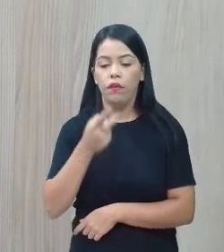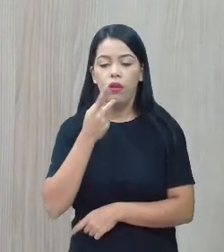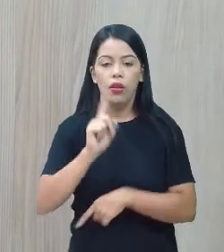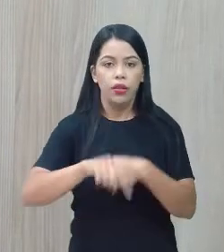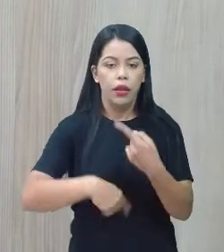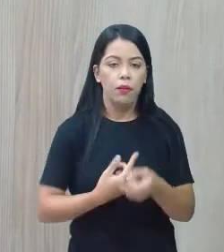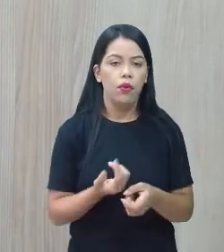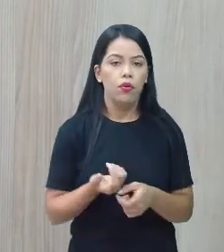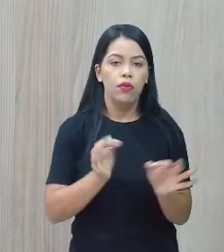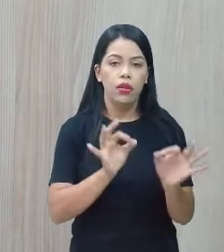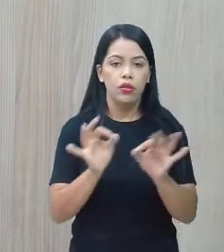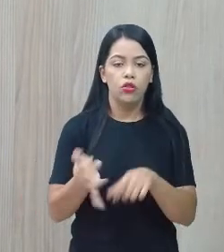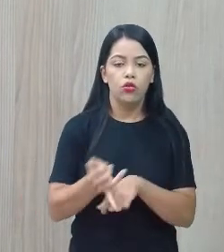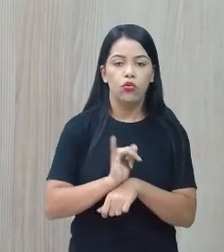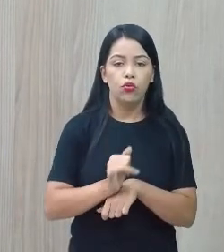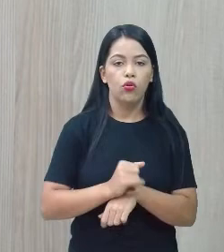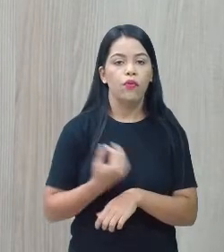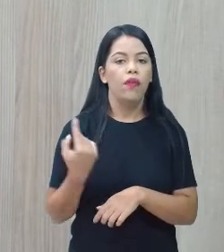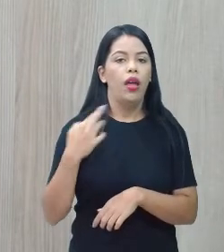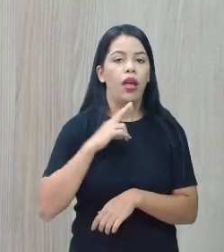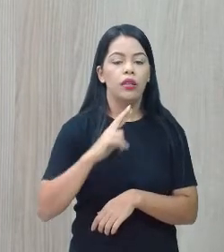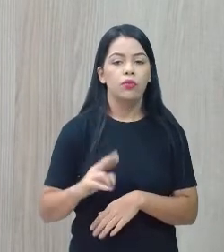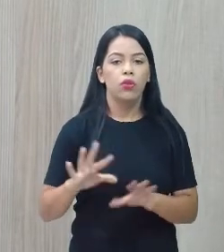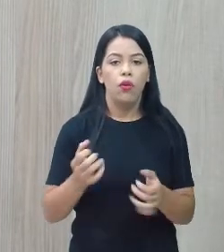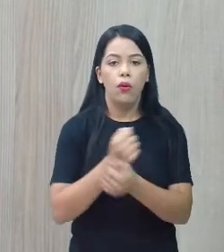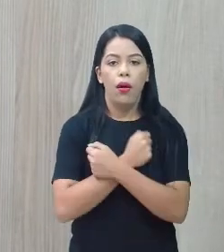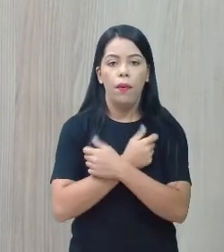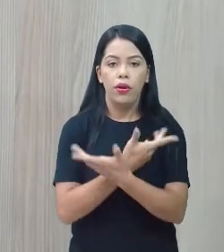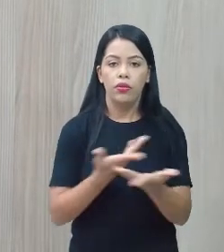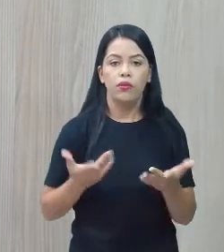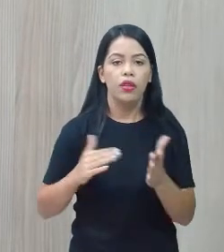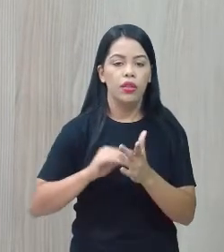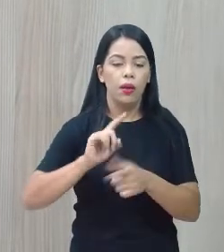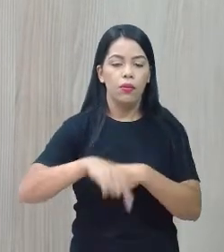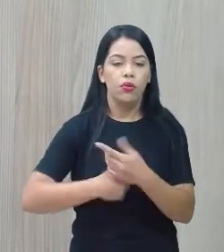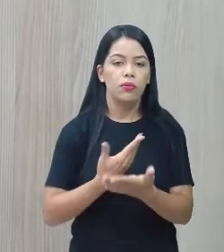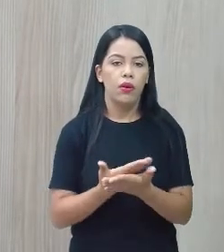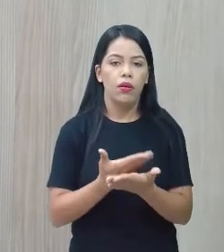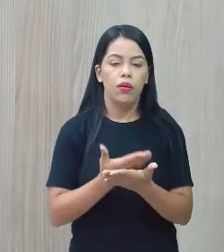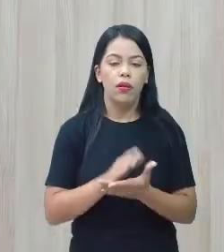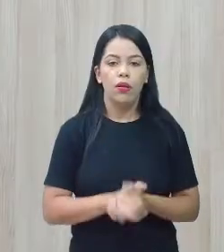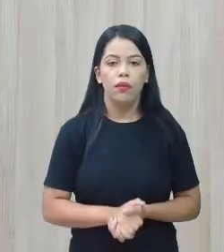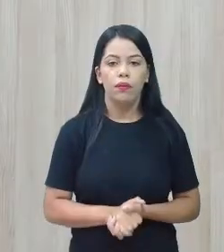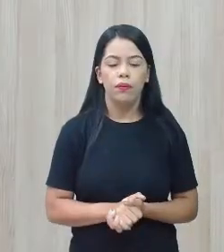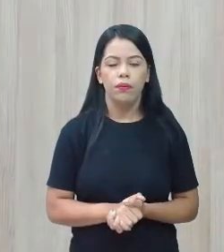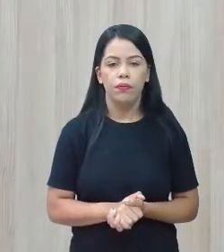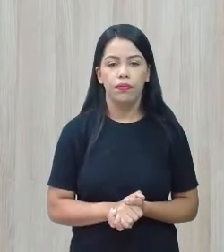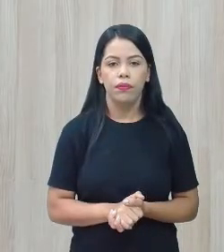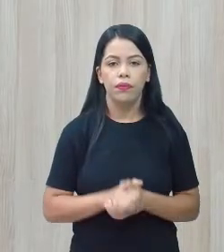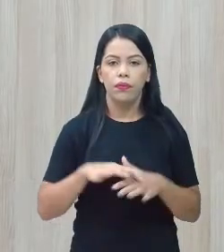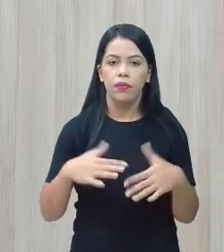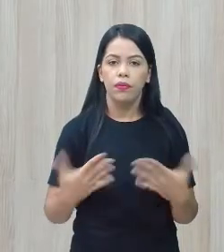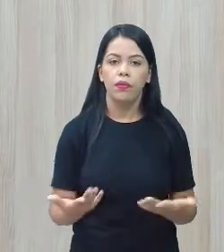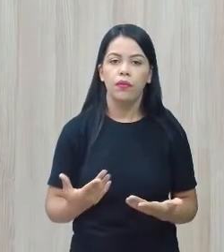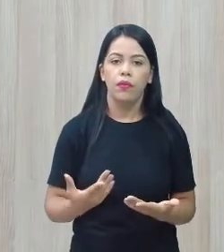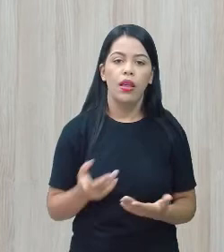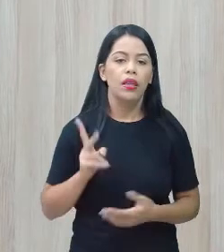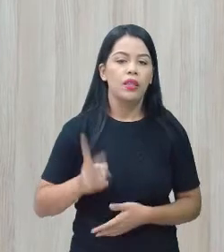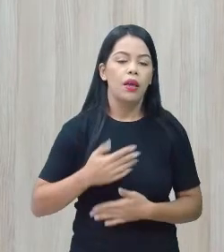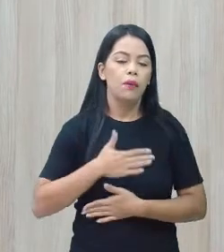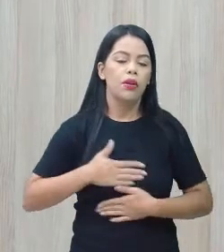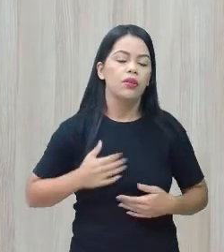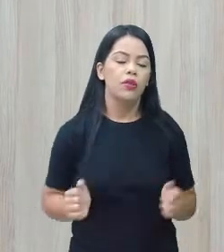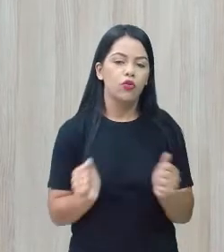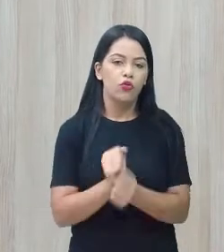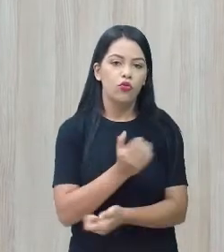vai responder. Então, um abração, pessoal, e até a próxima aula, tá? Gente, é sempre um prazer estar aqui